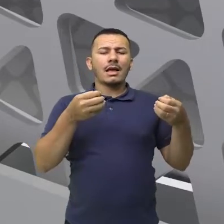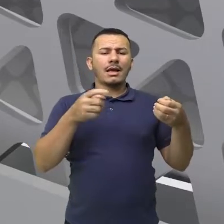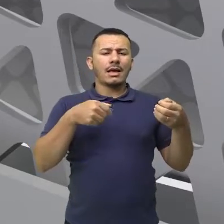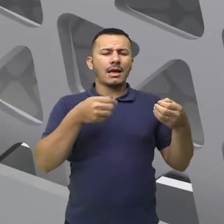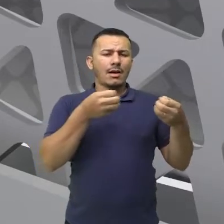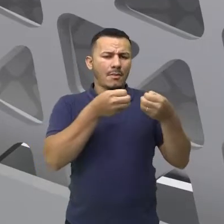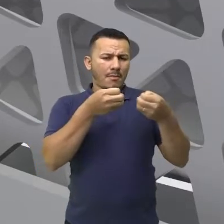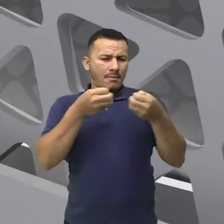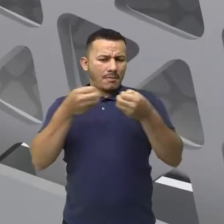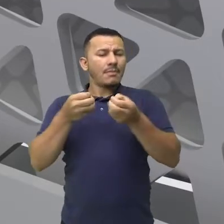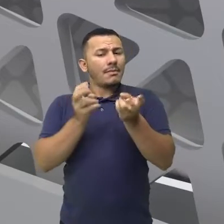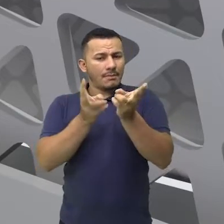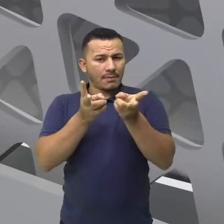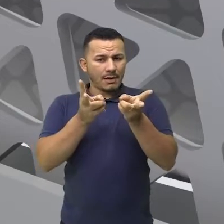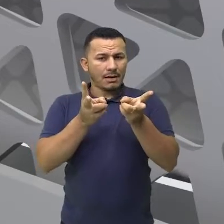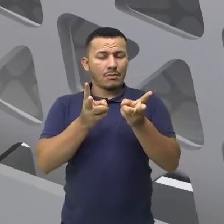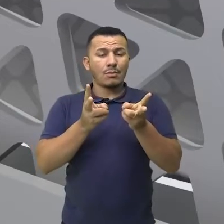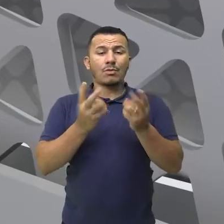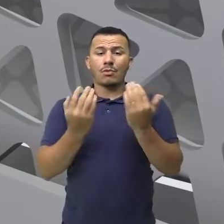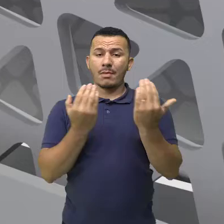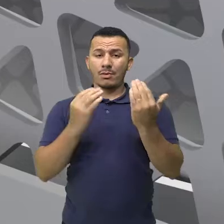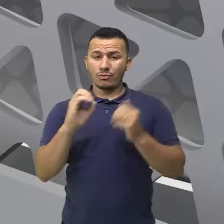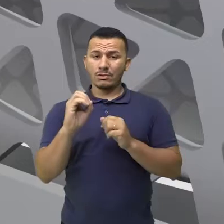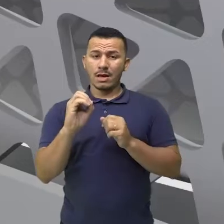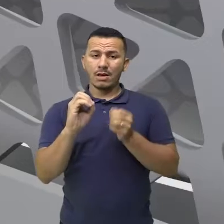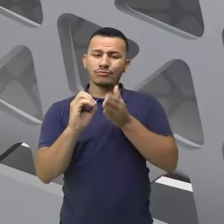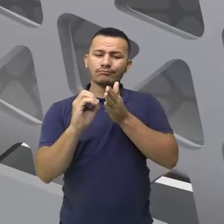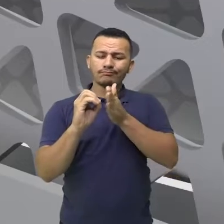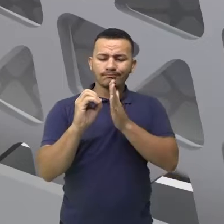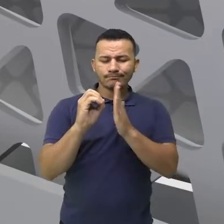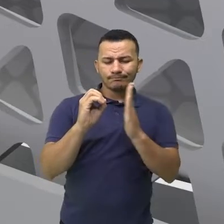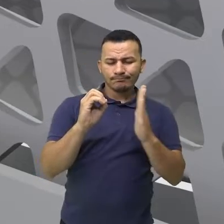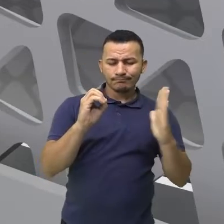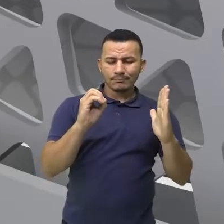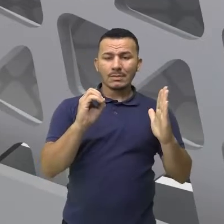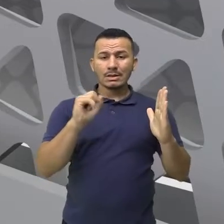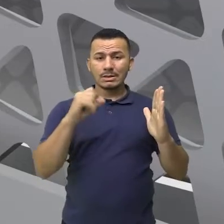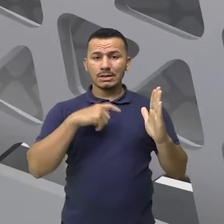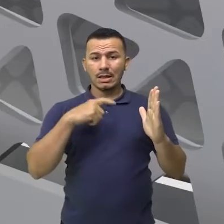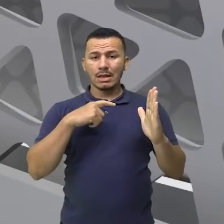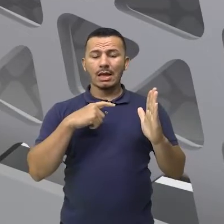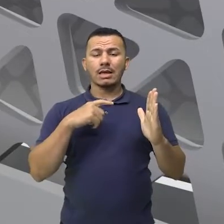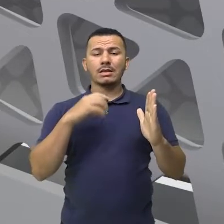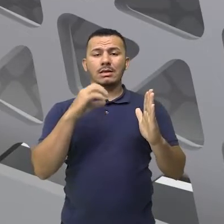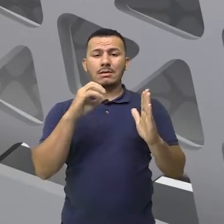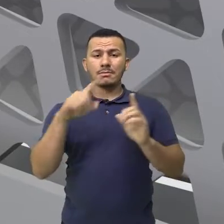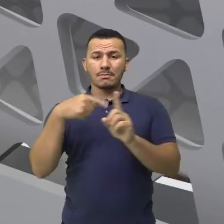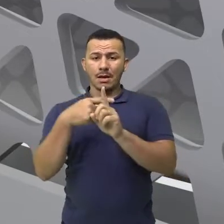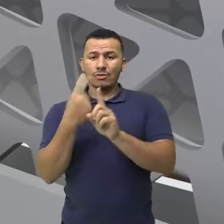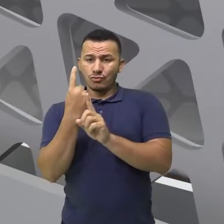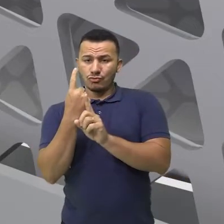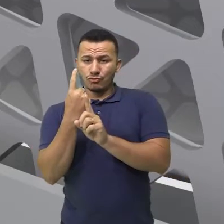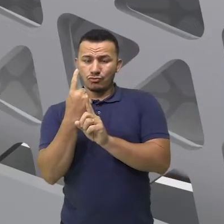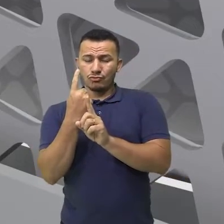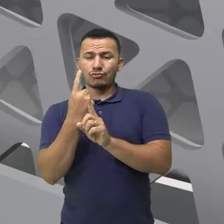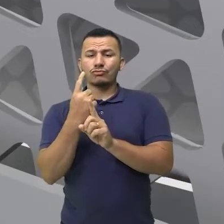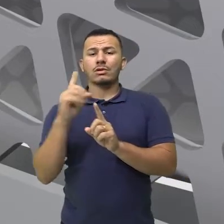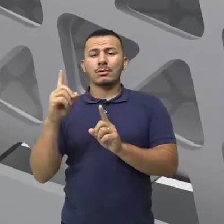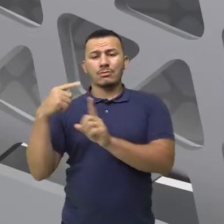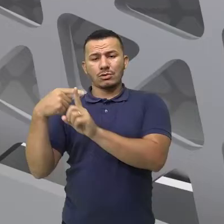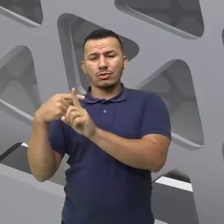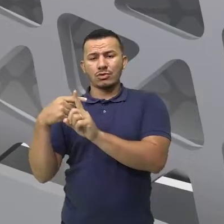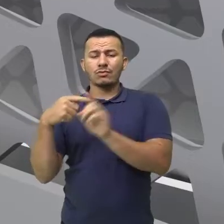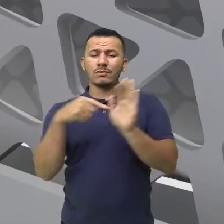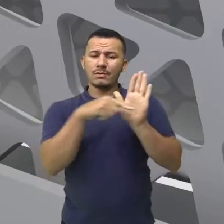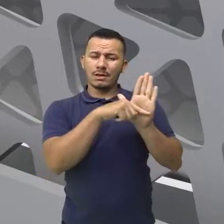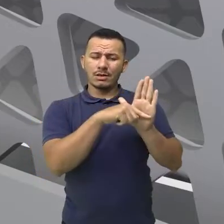distância um do outro em relação ao zero, né? Que se tem mais um contando do zero, à esquerda eu vou ter menos